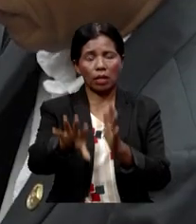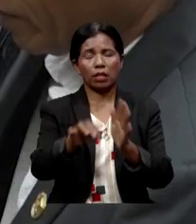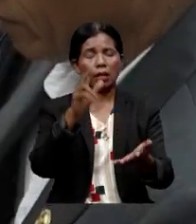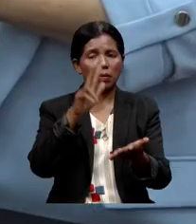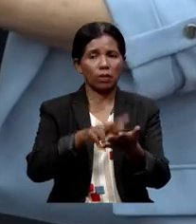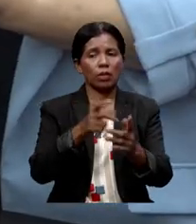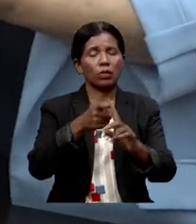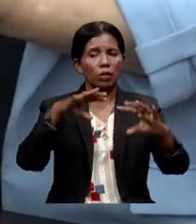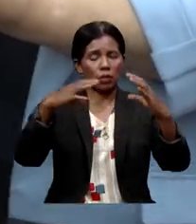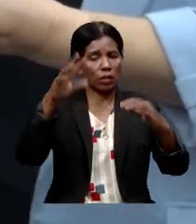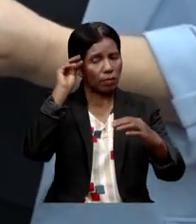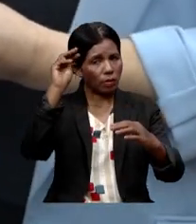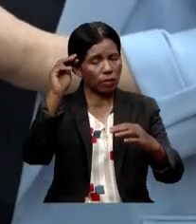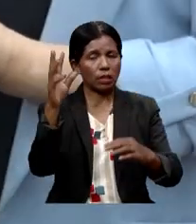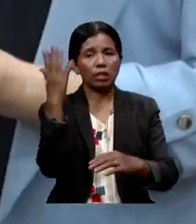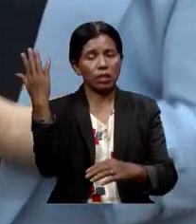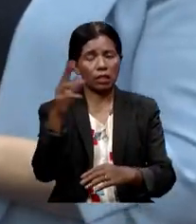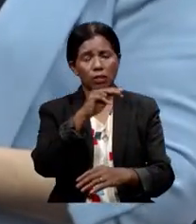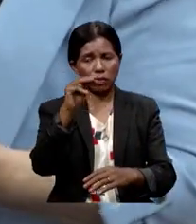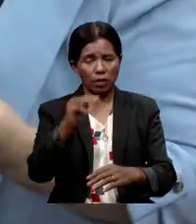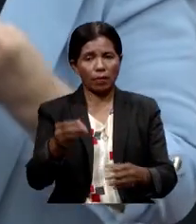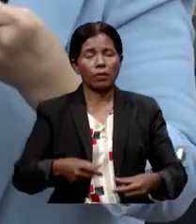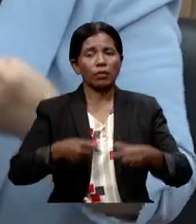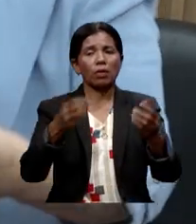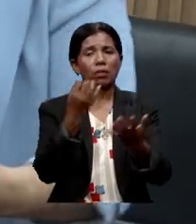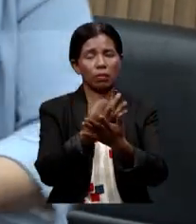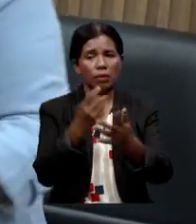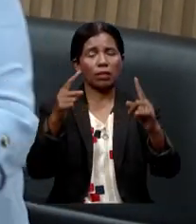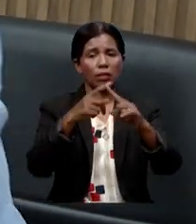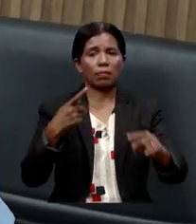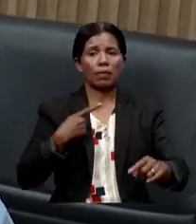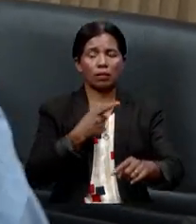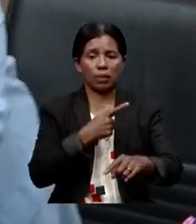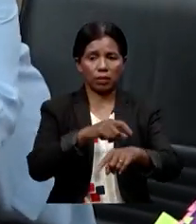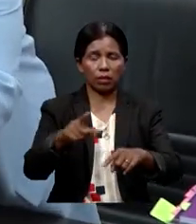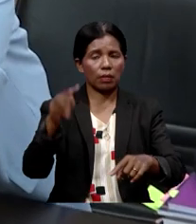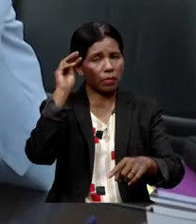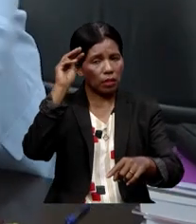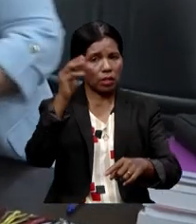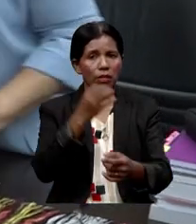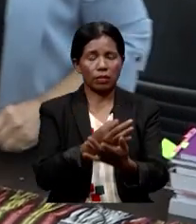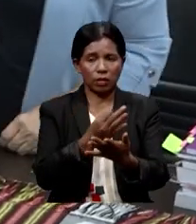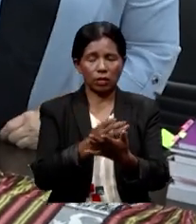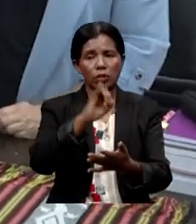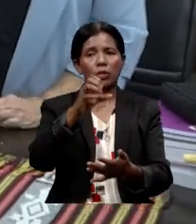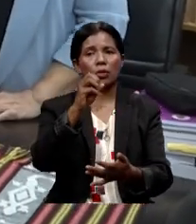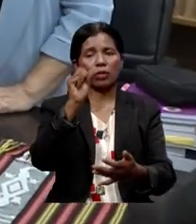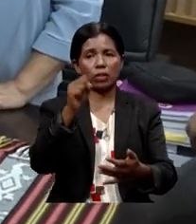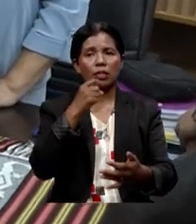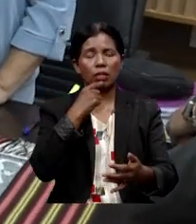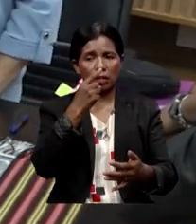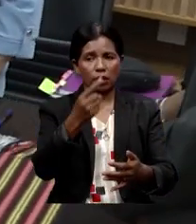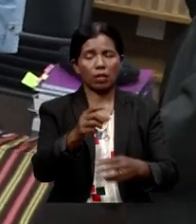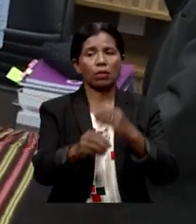o Conselho Ministro e a segunda, né? A foi na entrega orçamento para o Parlamento, Ministra das Finanças, Santina José Rodrigues Viegas Cardoso,